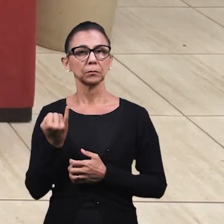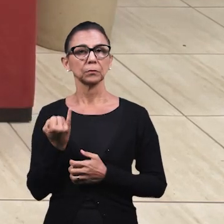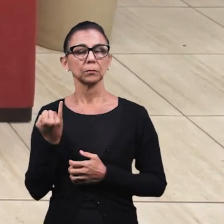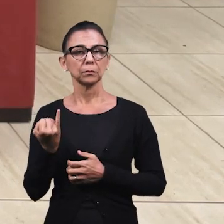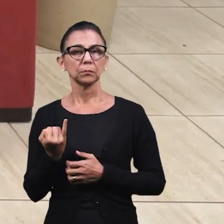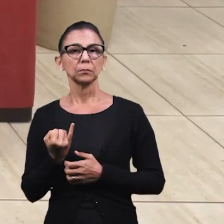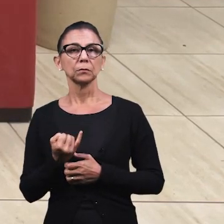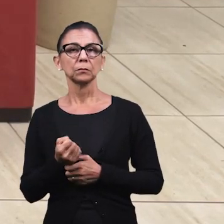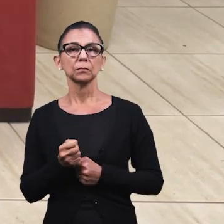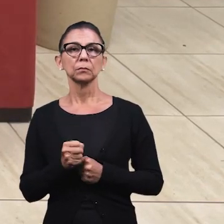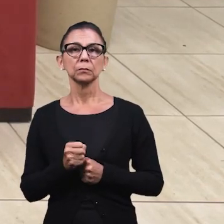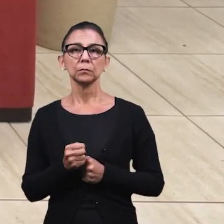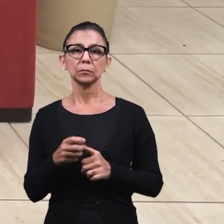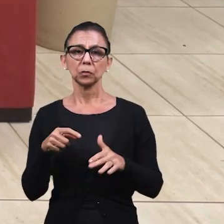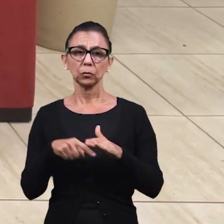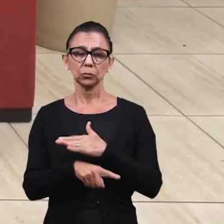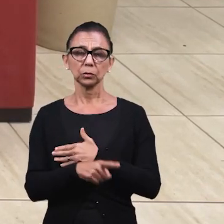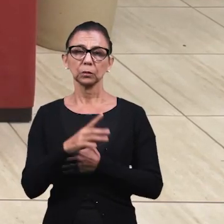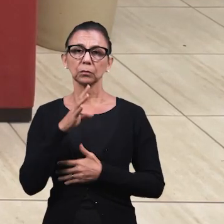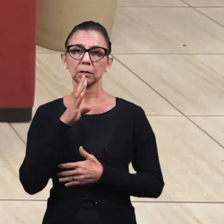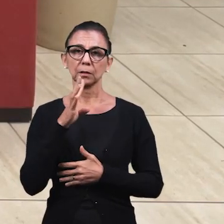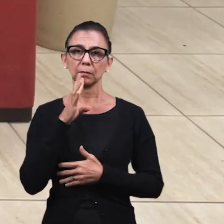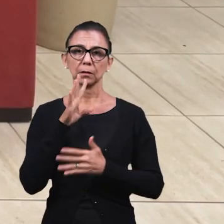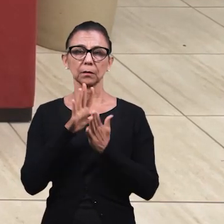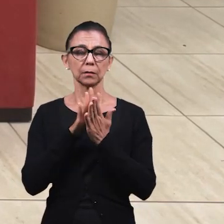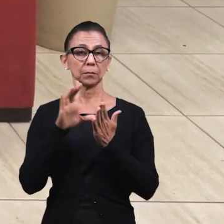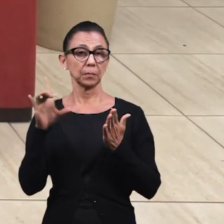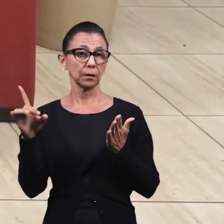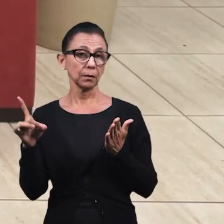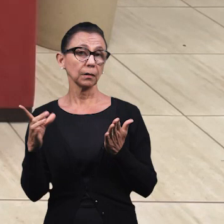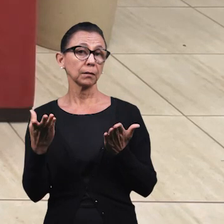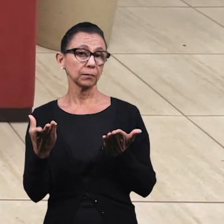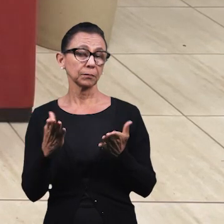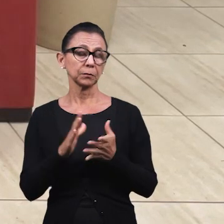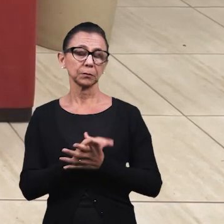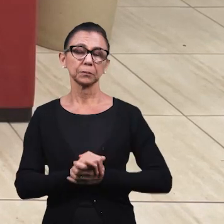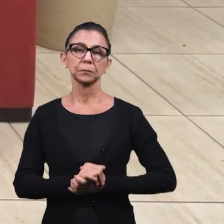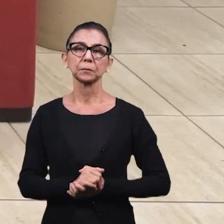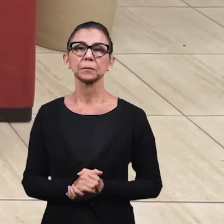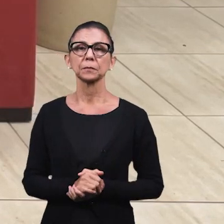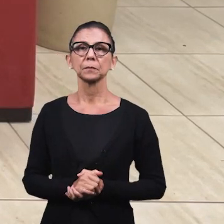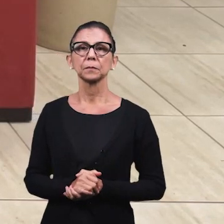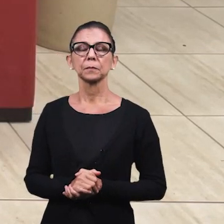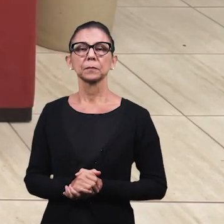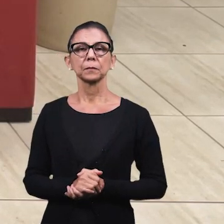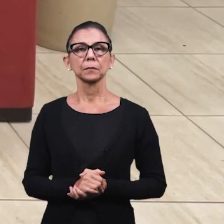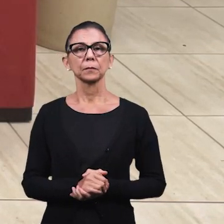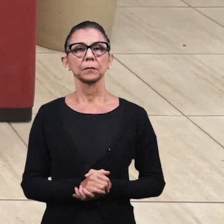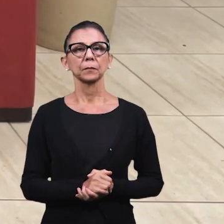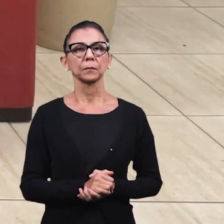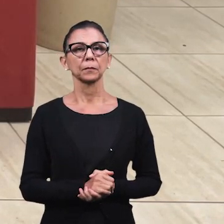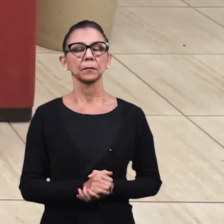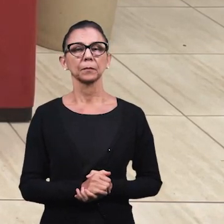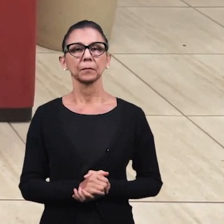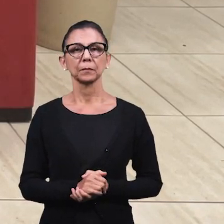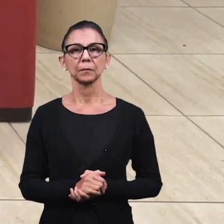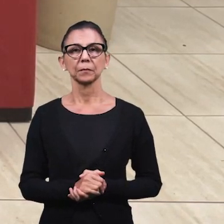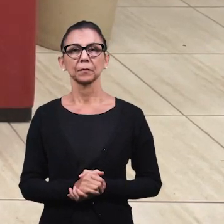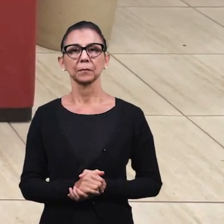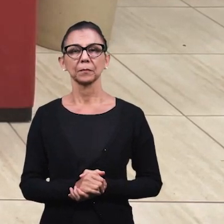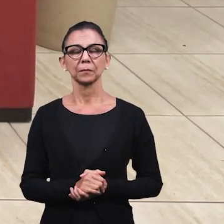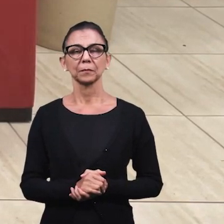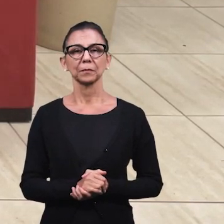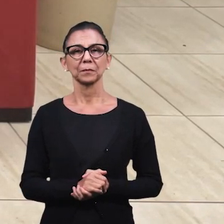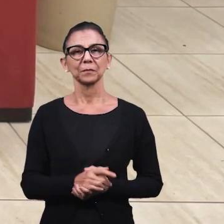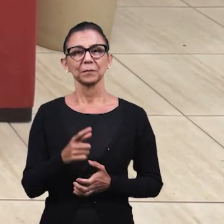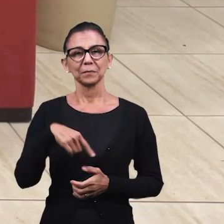dos textos bíblicos, e nós vemos uma bênção de profundidade, né, que eles apresentaram em suas respostas. É verdade, muito bem. Temos